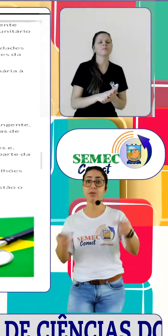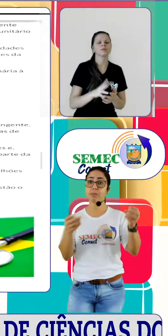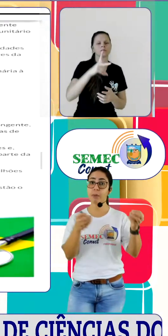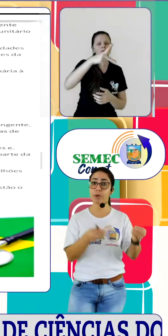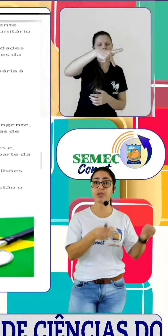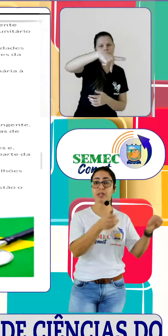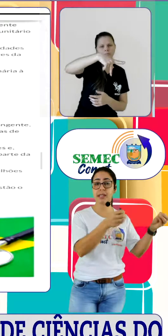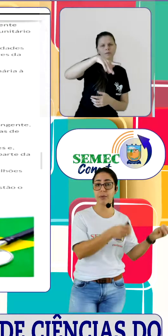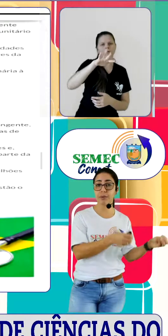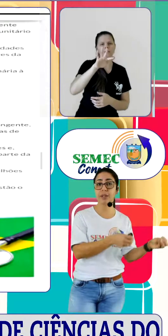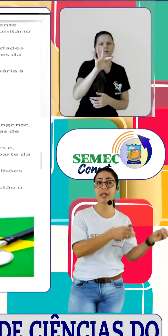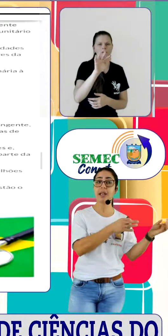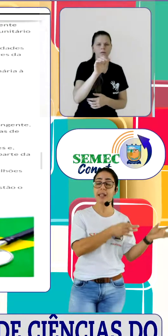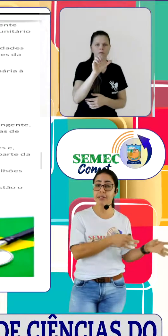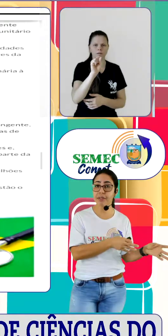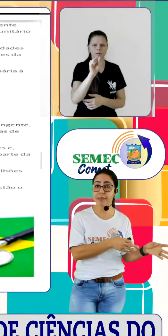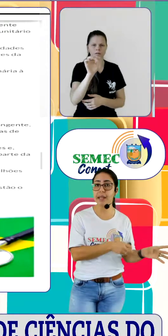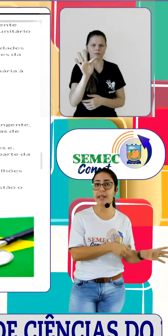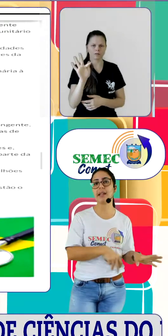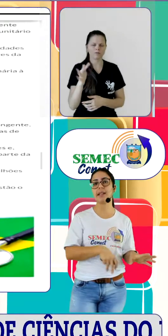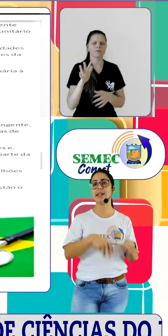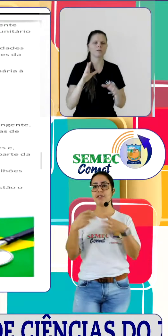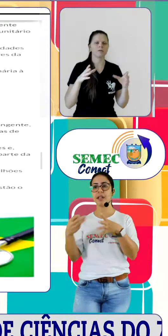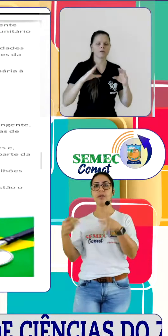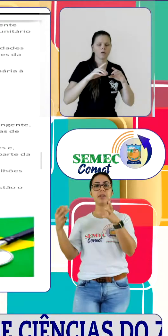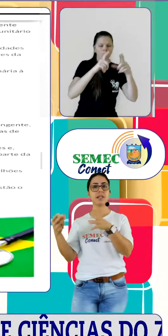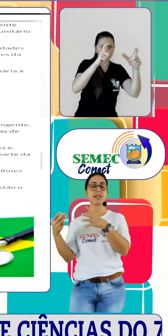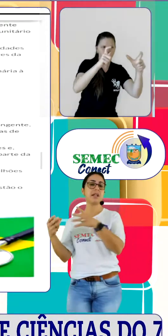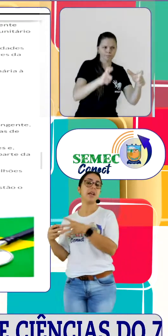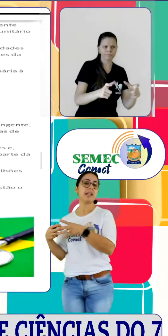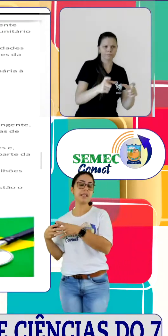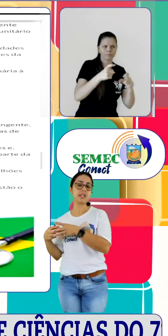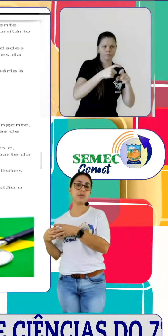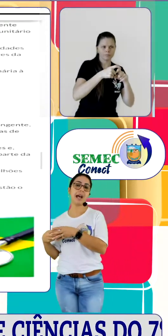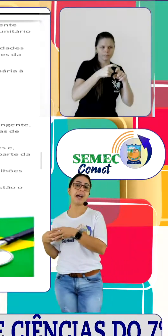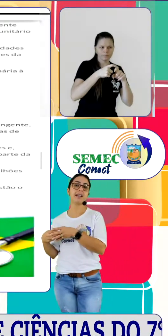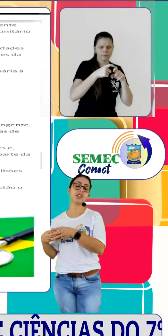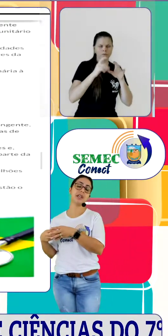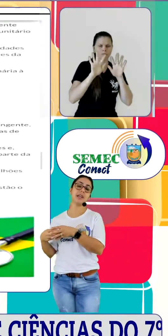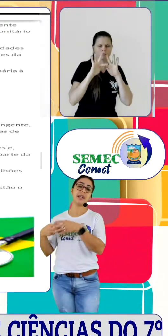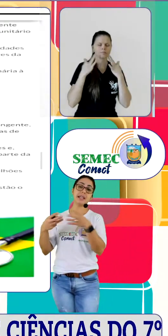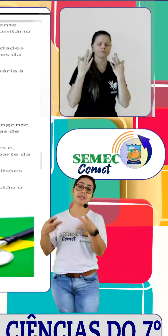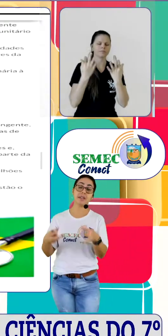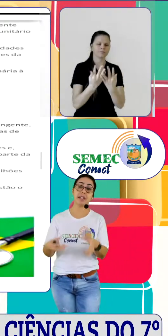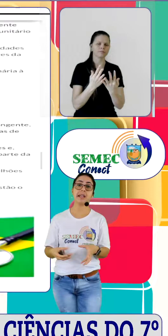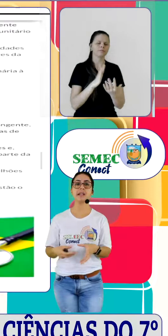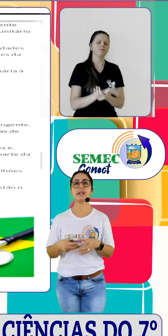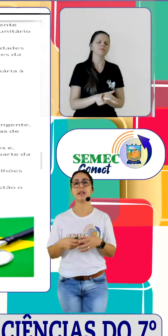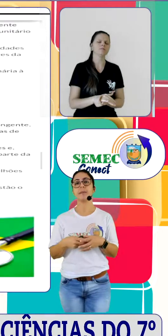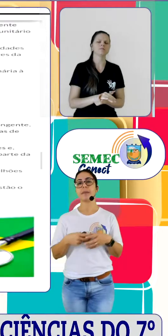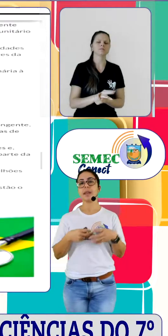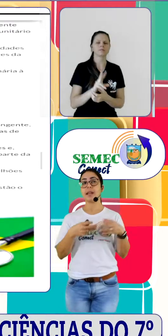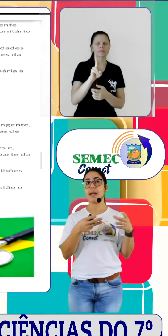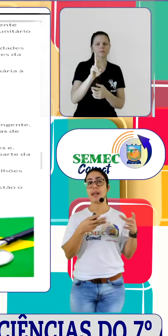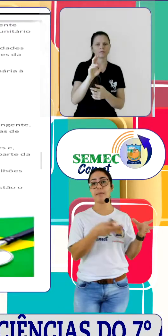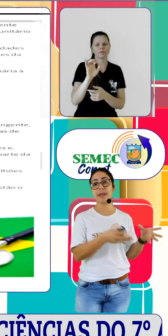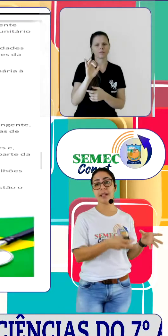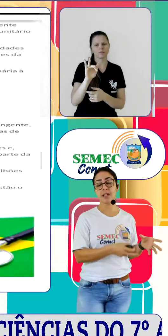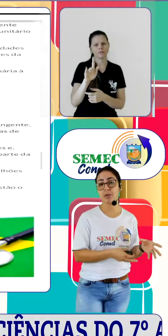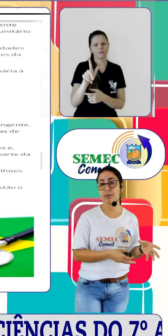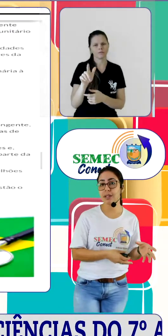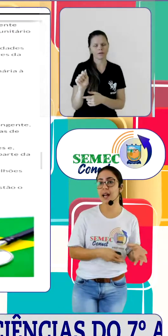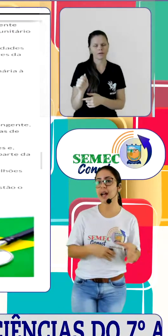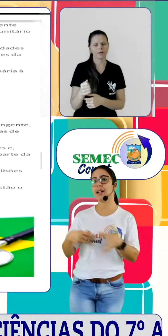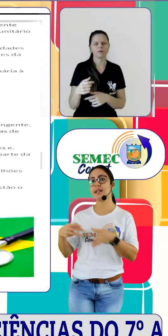né, nos postos de saúde da família, né, que ficam nesses lugares, né, nas vilas, em